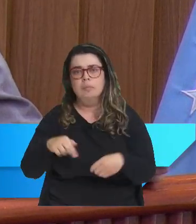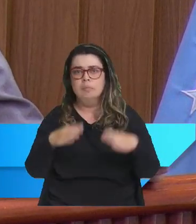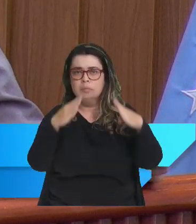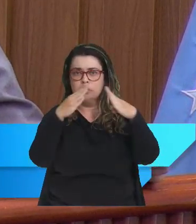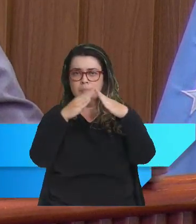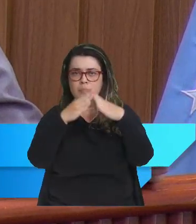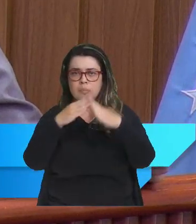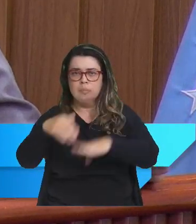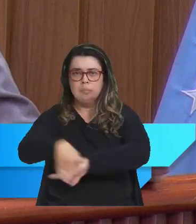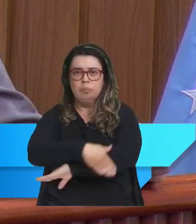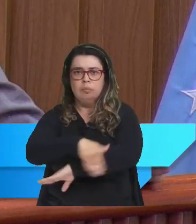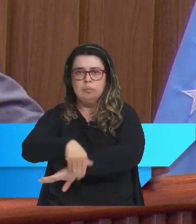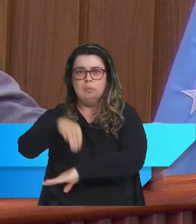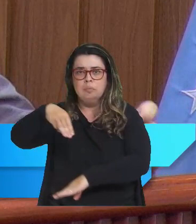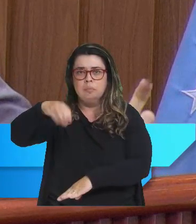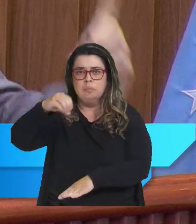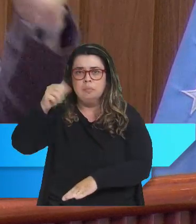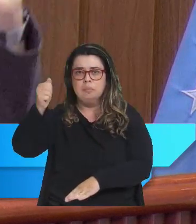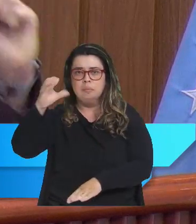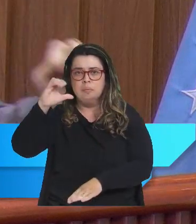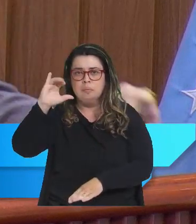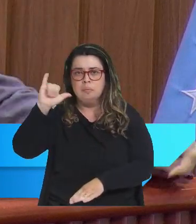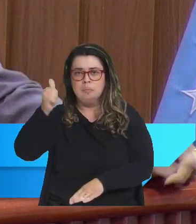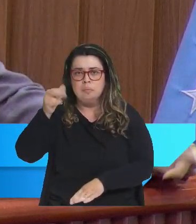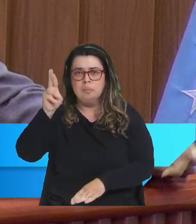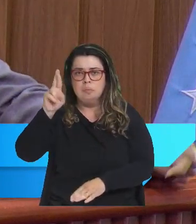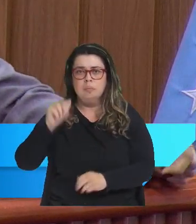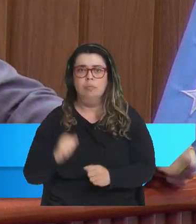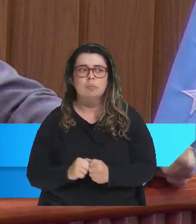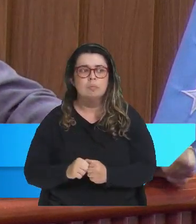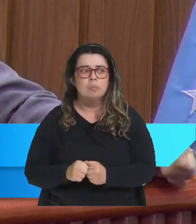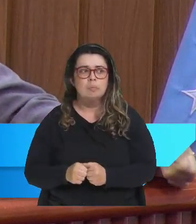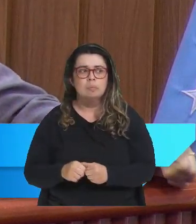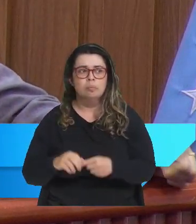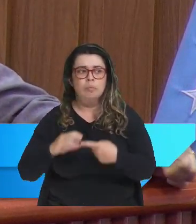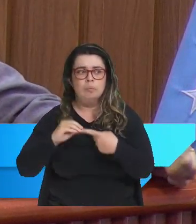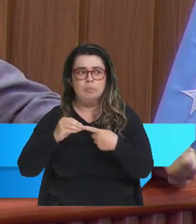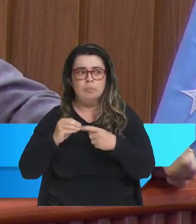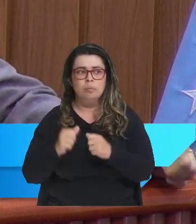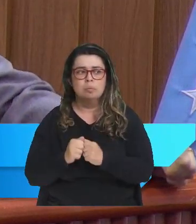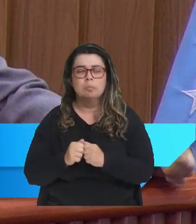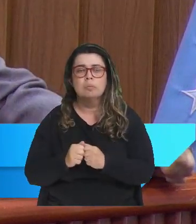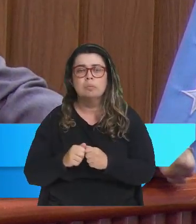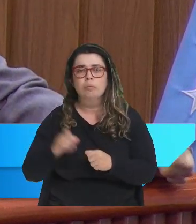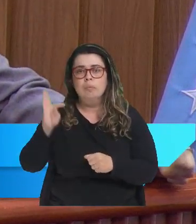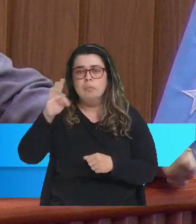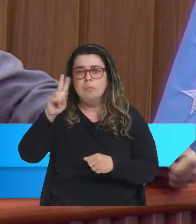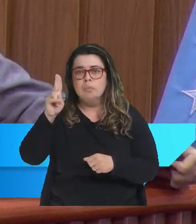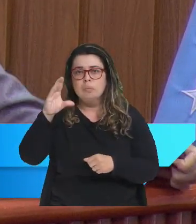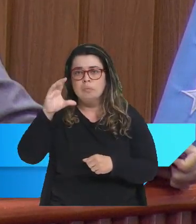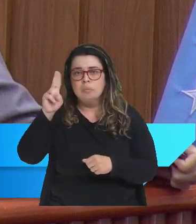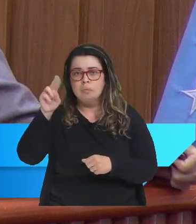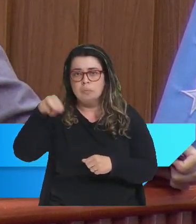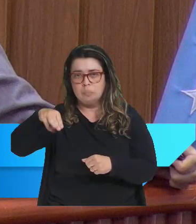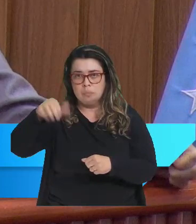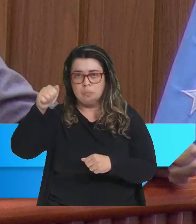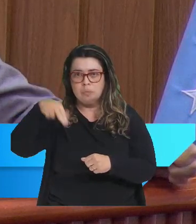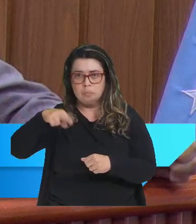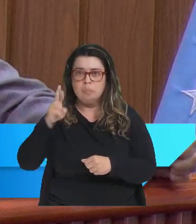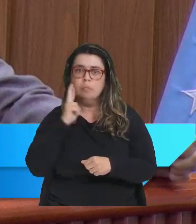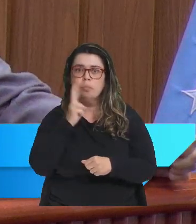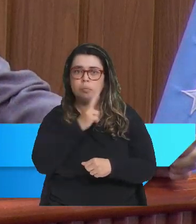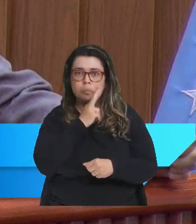rua Moacir Alves de Moraes, que é o dono do restaurante Tucumã, que, inclusive, ele teve seu